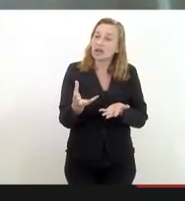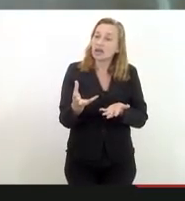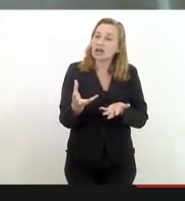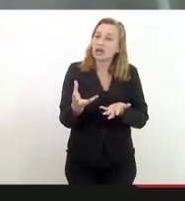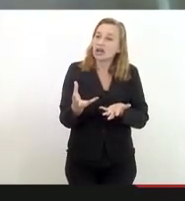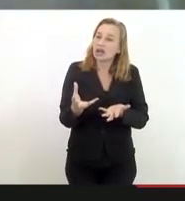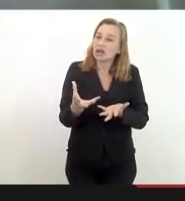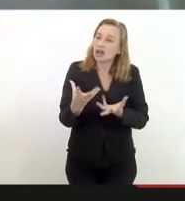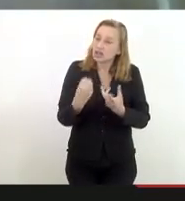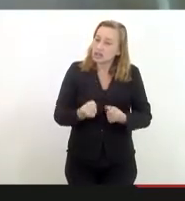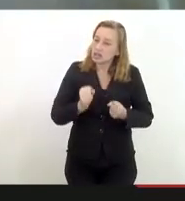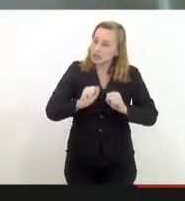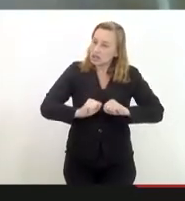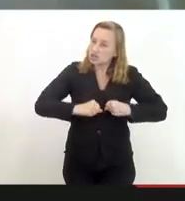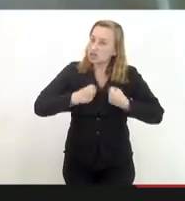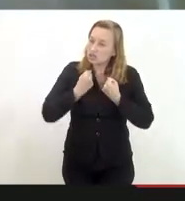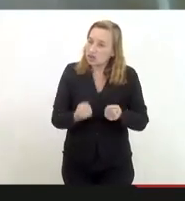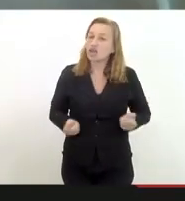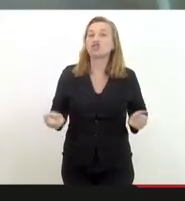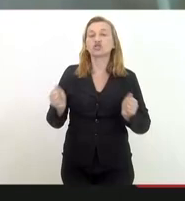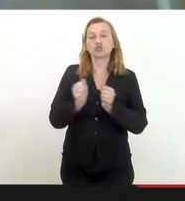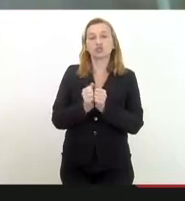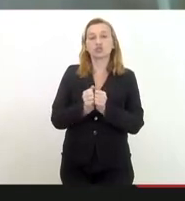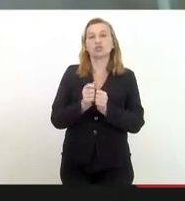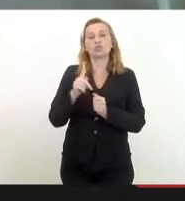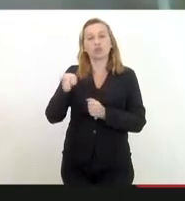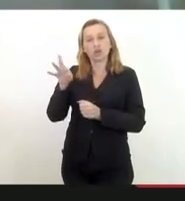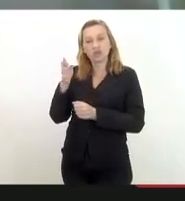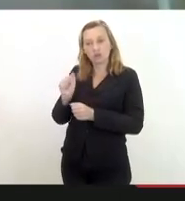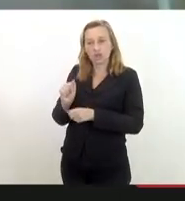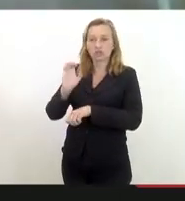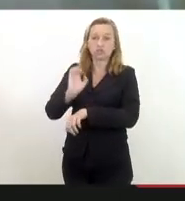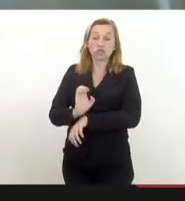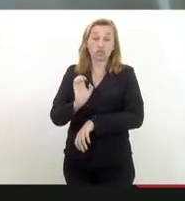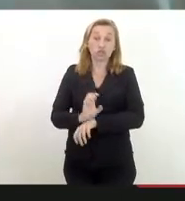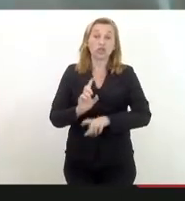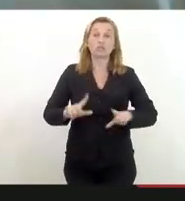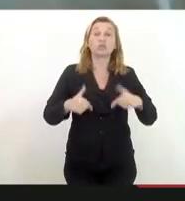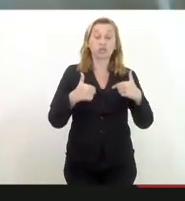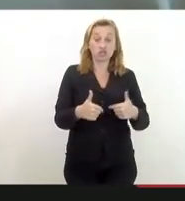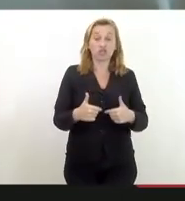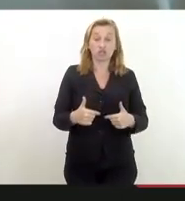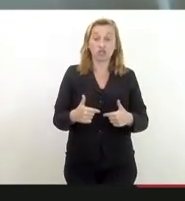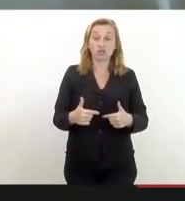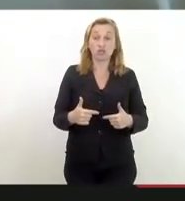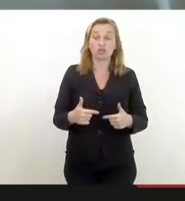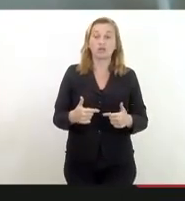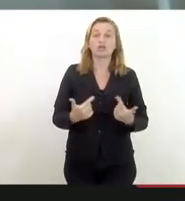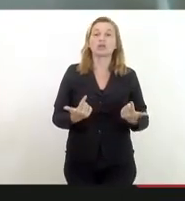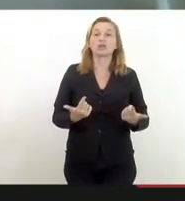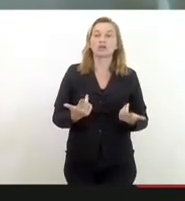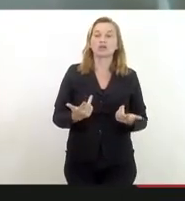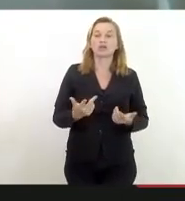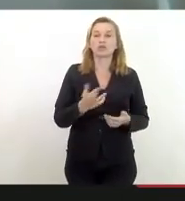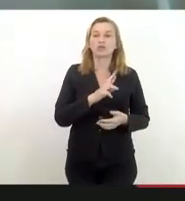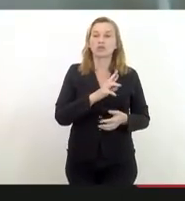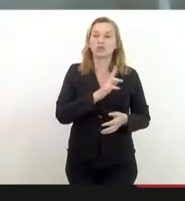informar junto à Procuradoria do Estado sobre essa ação civil pública e de certa